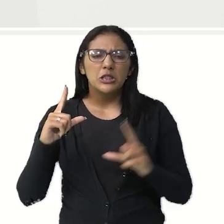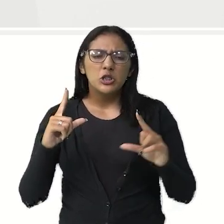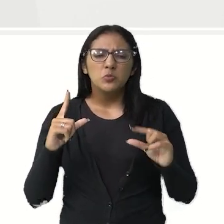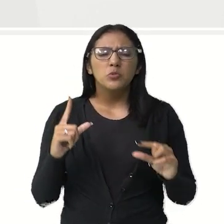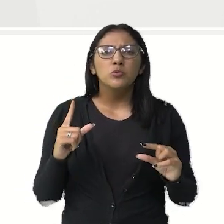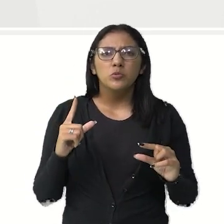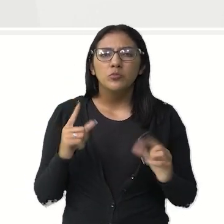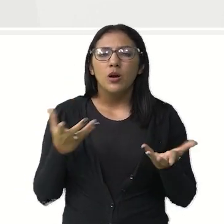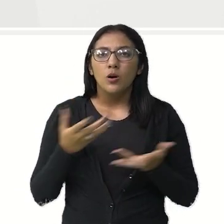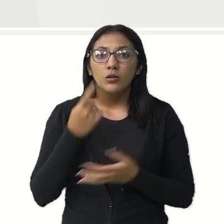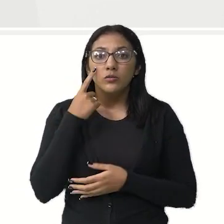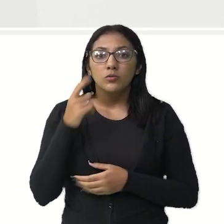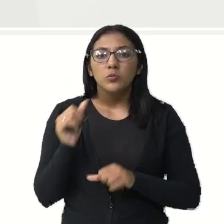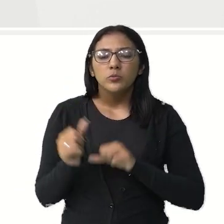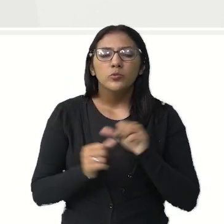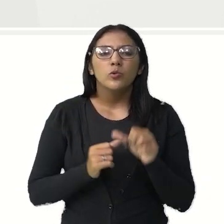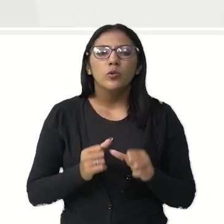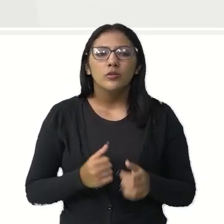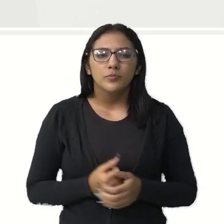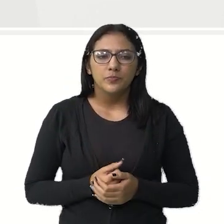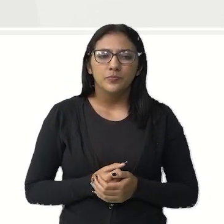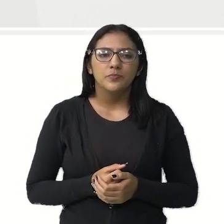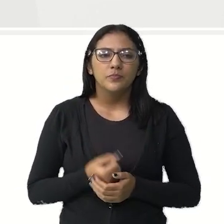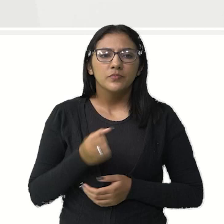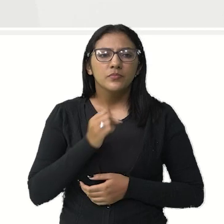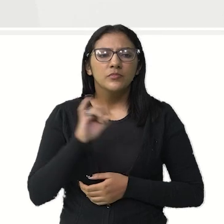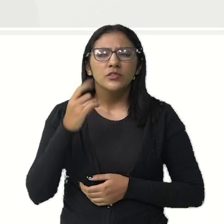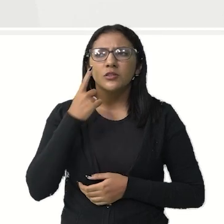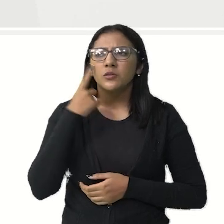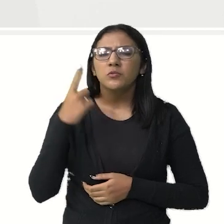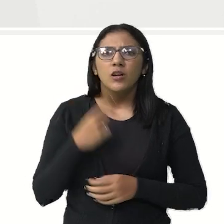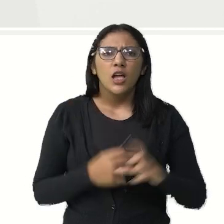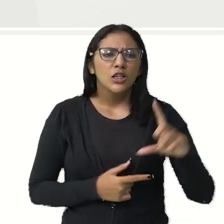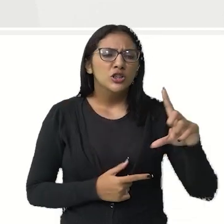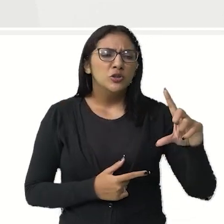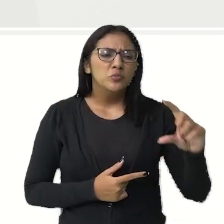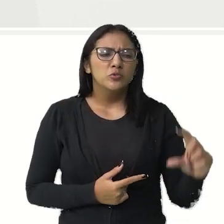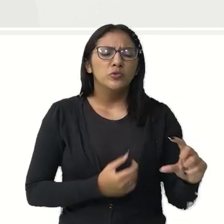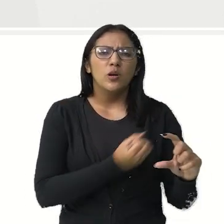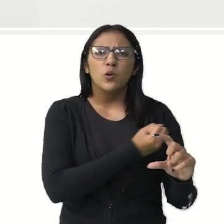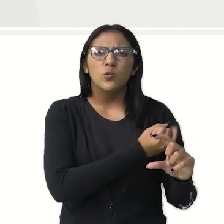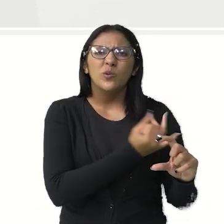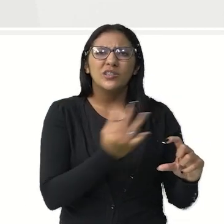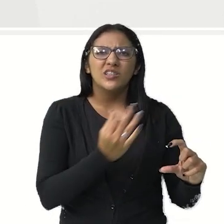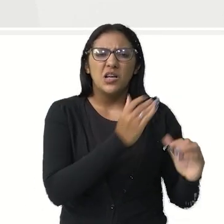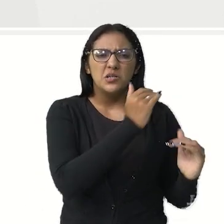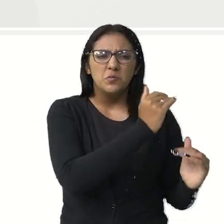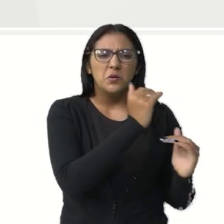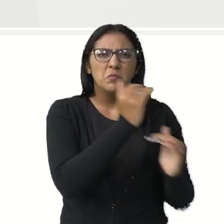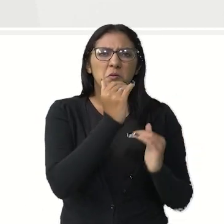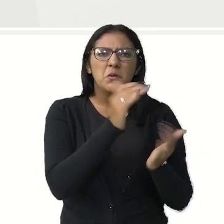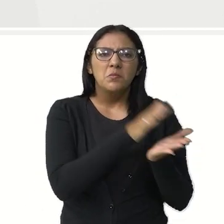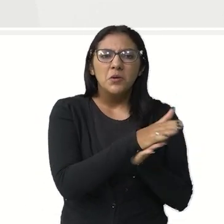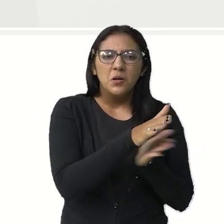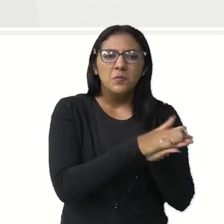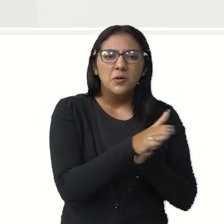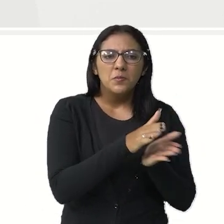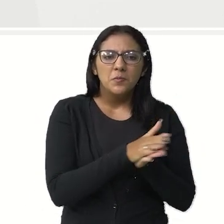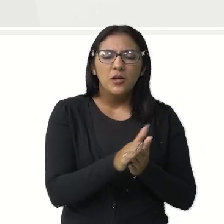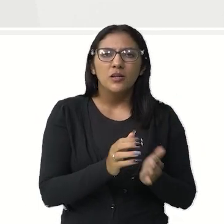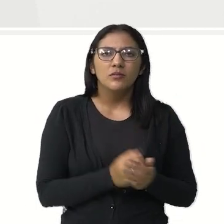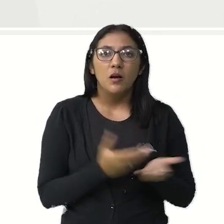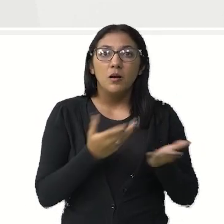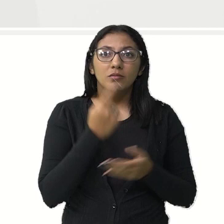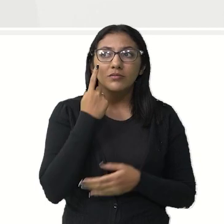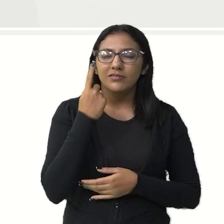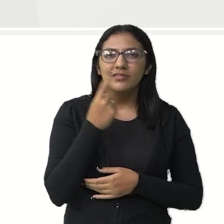só, se eu diminuir, então, a quantidade de impressoras, né? Que é o caso que aconteceu, né? De 15